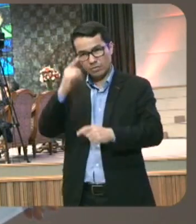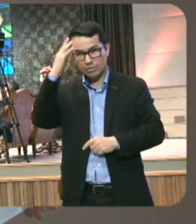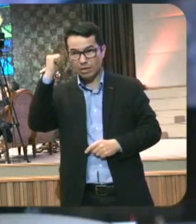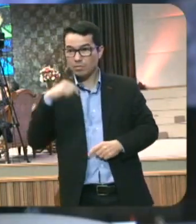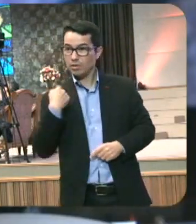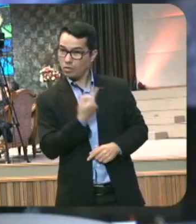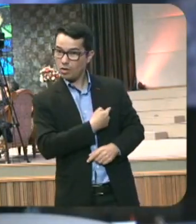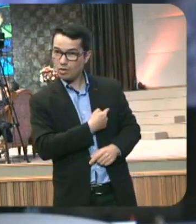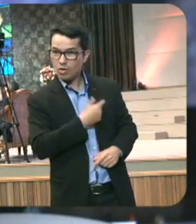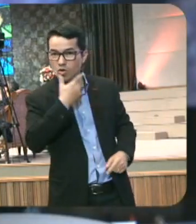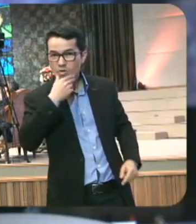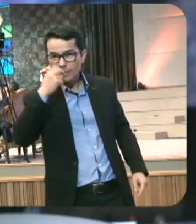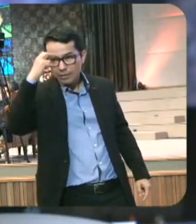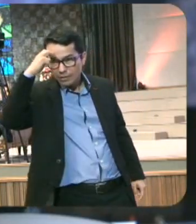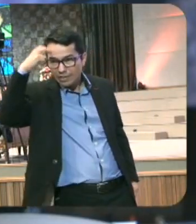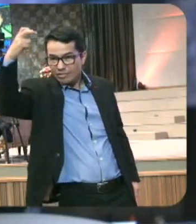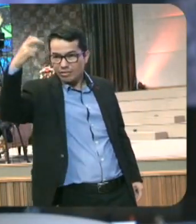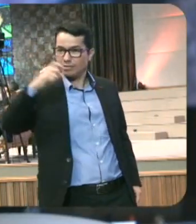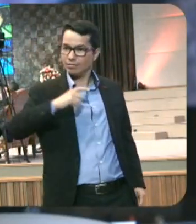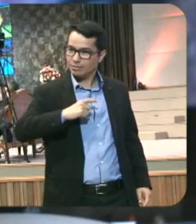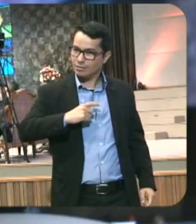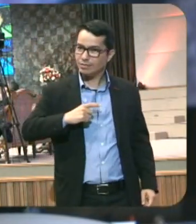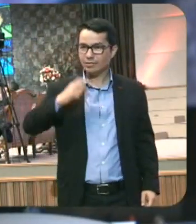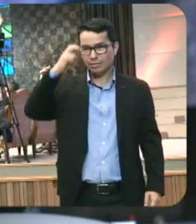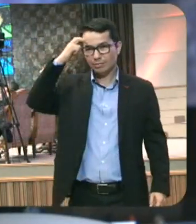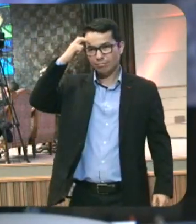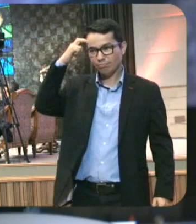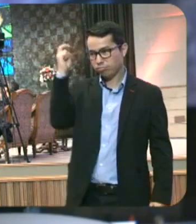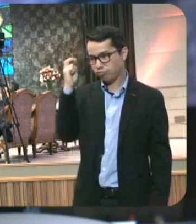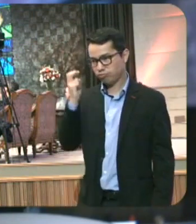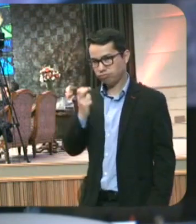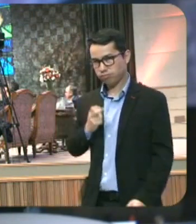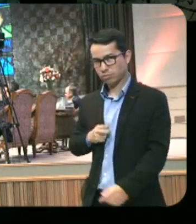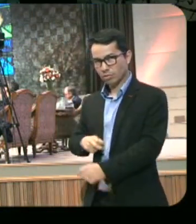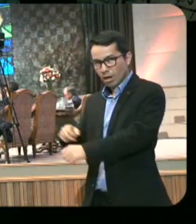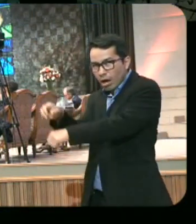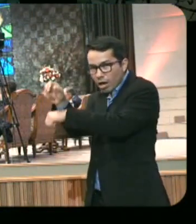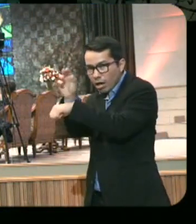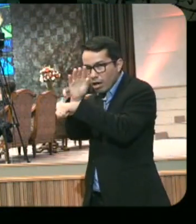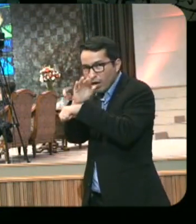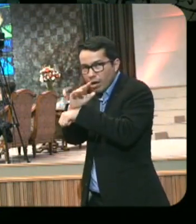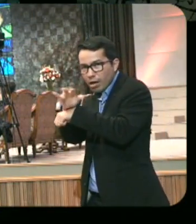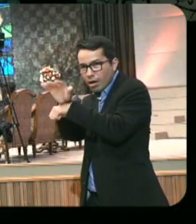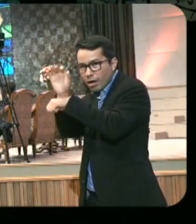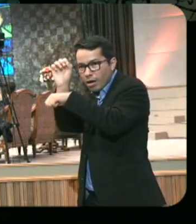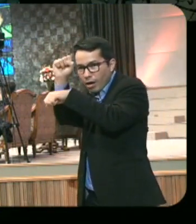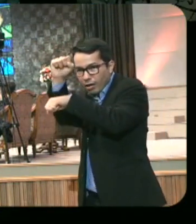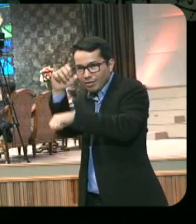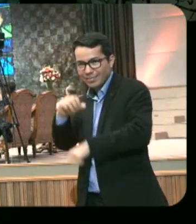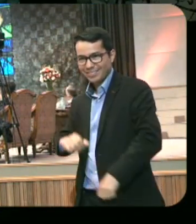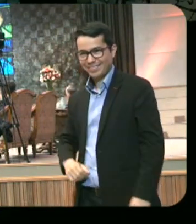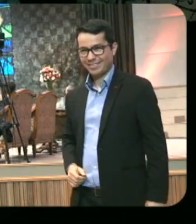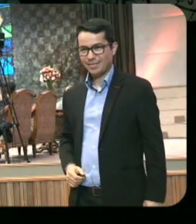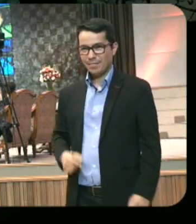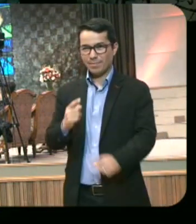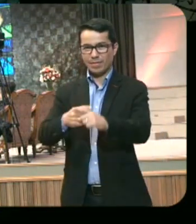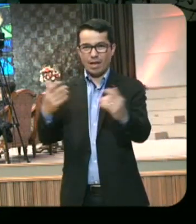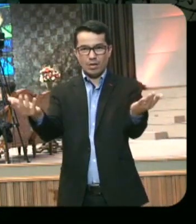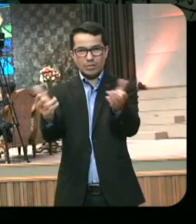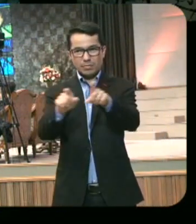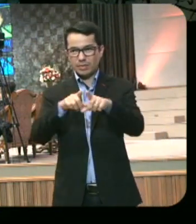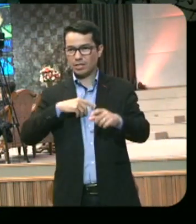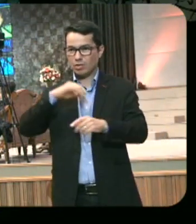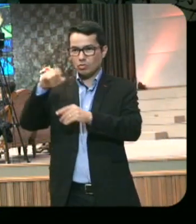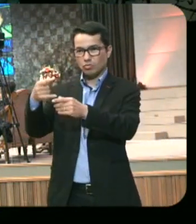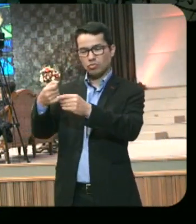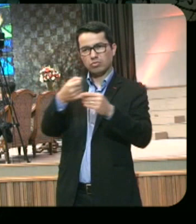a segunda pergunta que nós fizemos ao texto foi: por que Josué foi enganado? E aí o